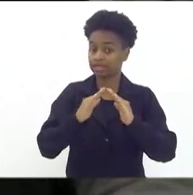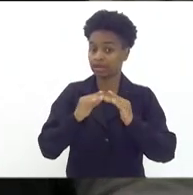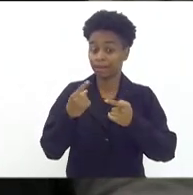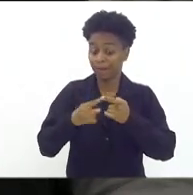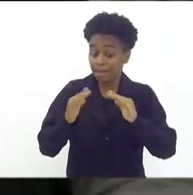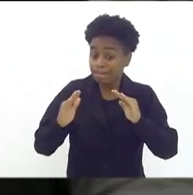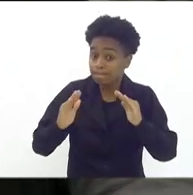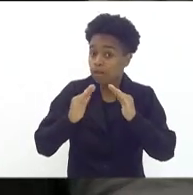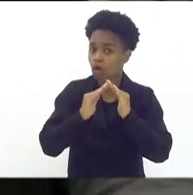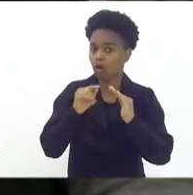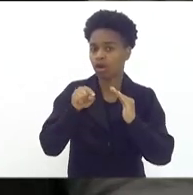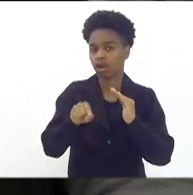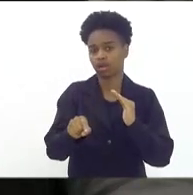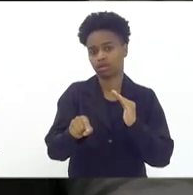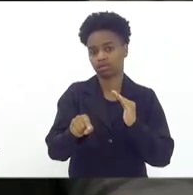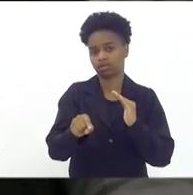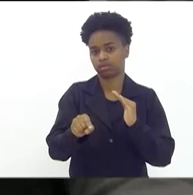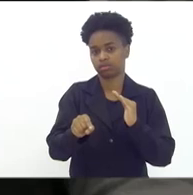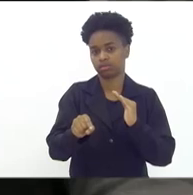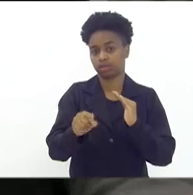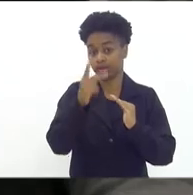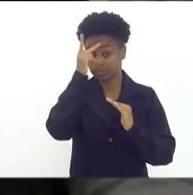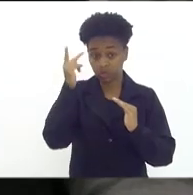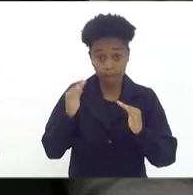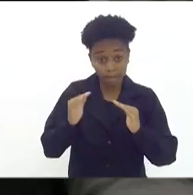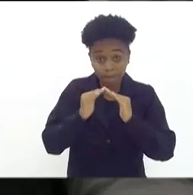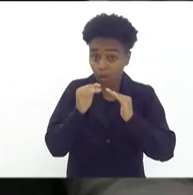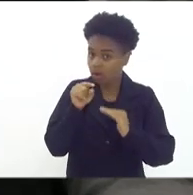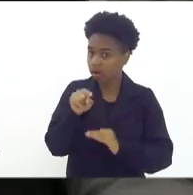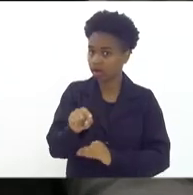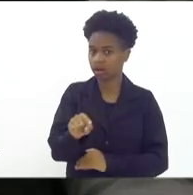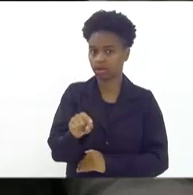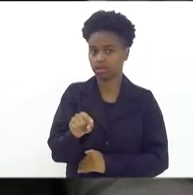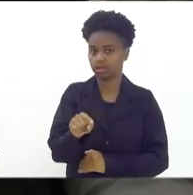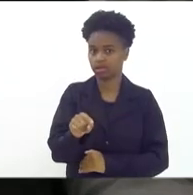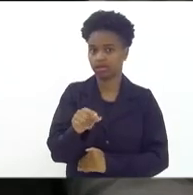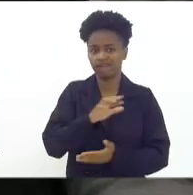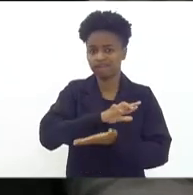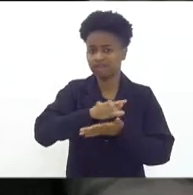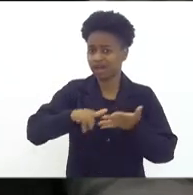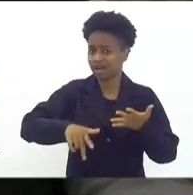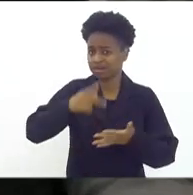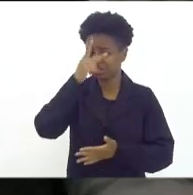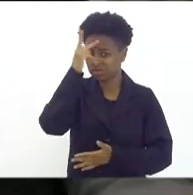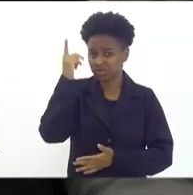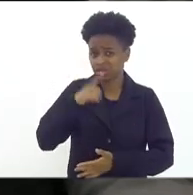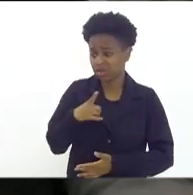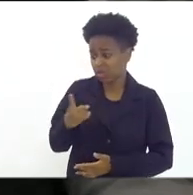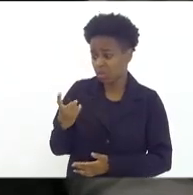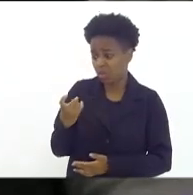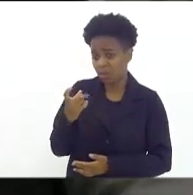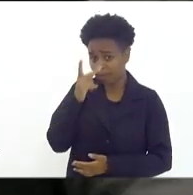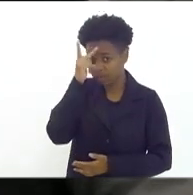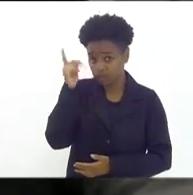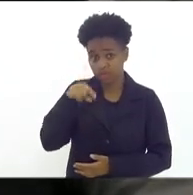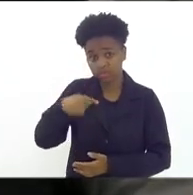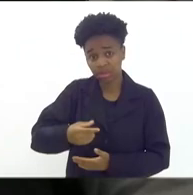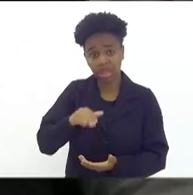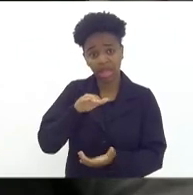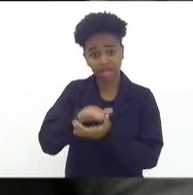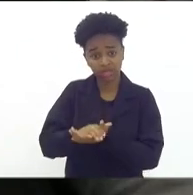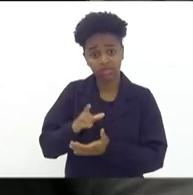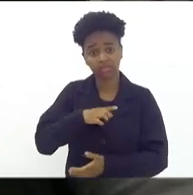moram naquele local eles Residem eles tiveram muitas pessoas chegaram ali com uma pessoa só o cara casou